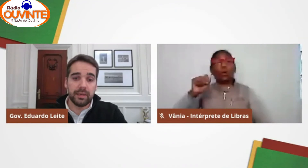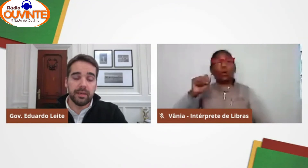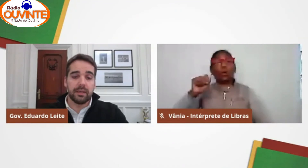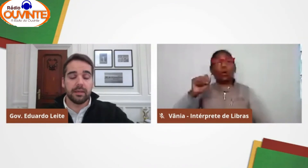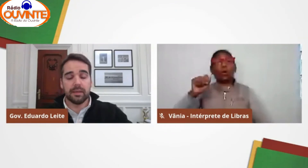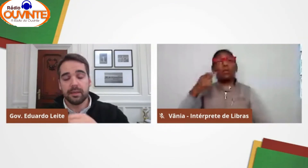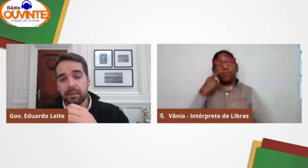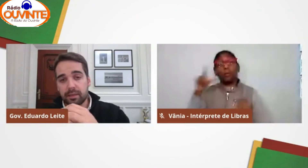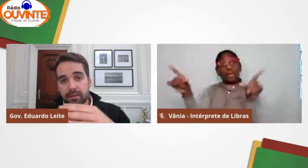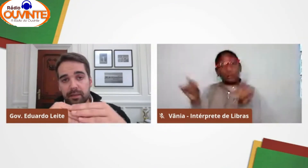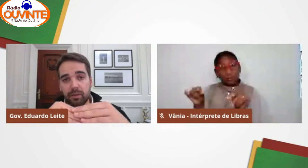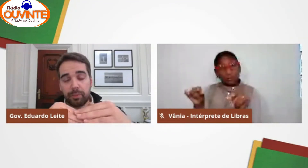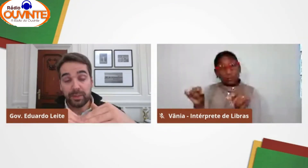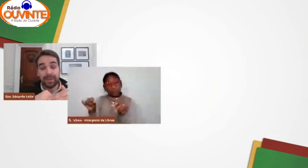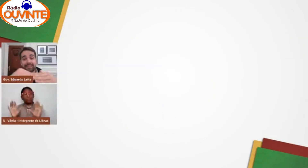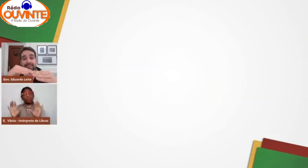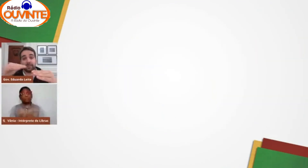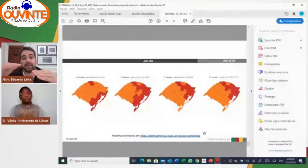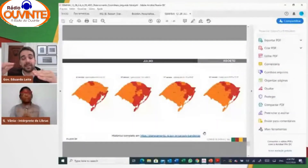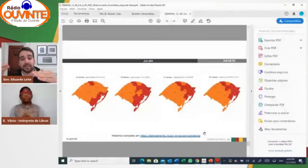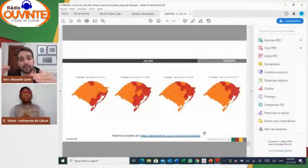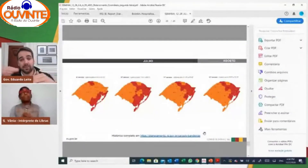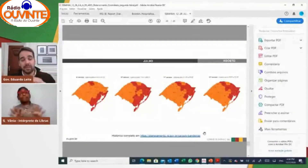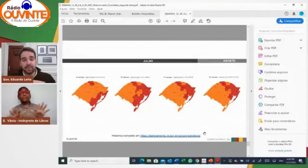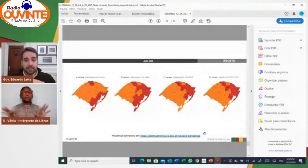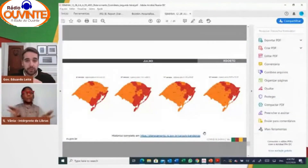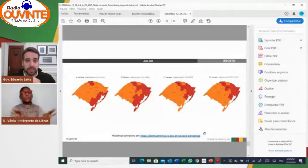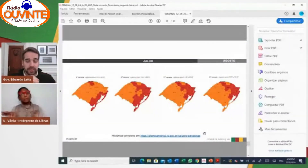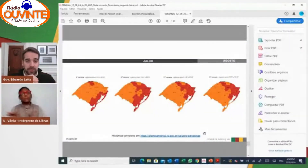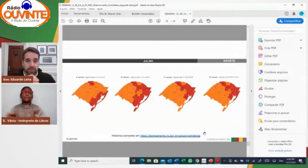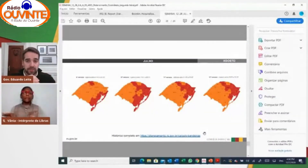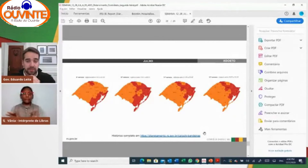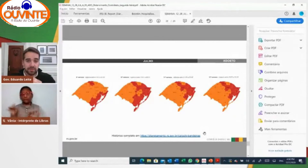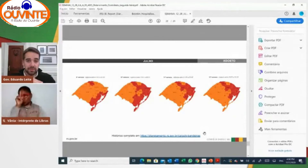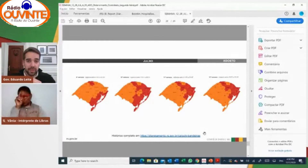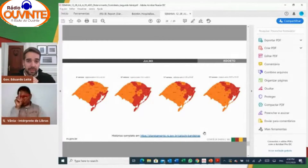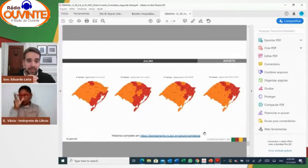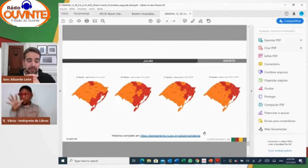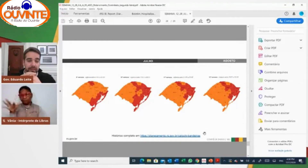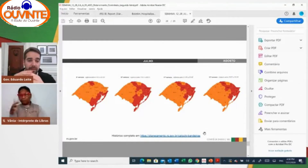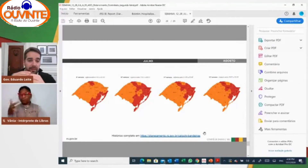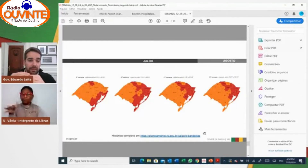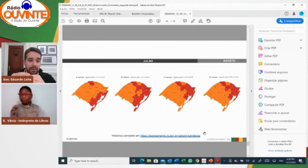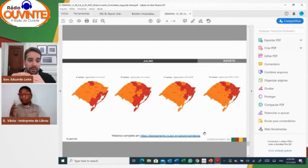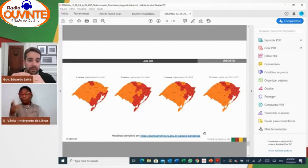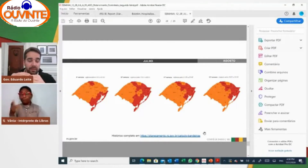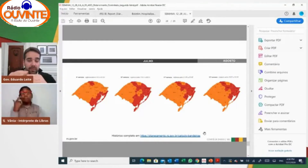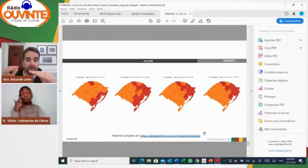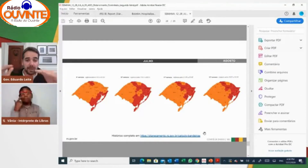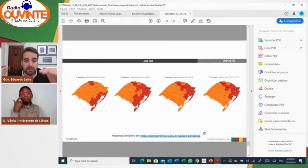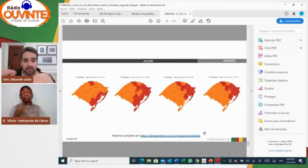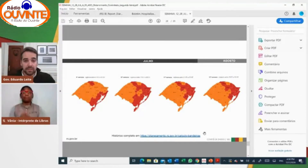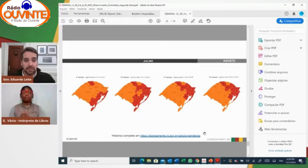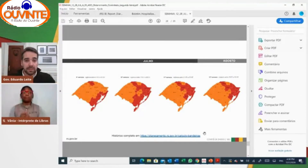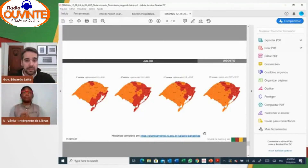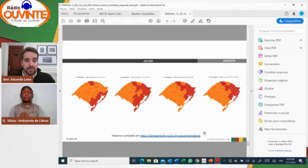número ou pelo menos uma estabilização nas hospitalizações, o que sugere aí um